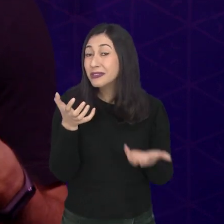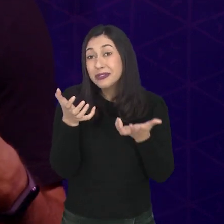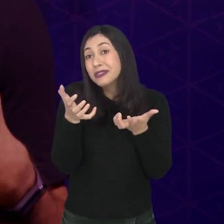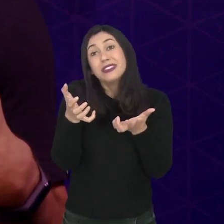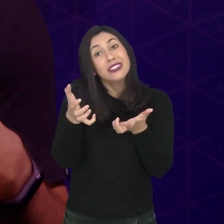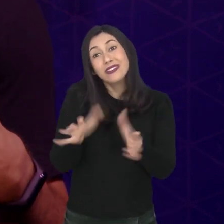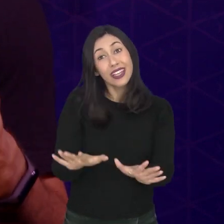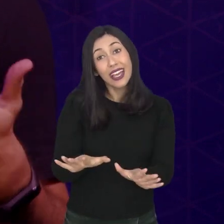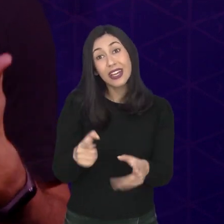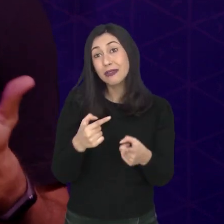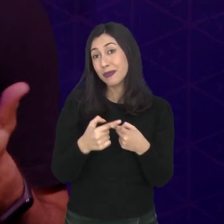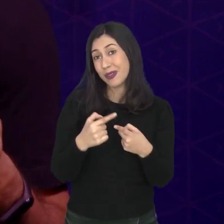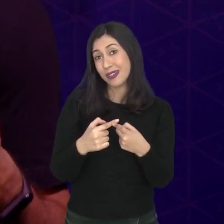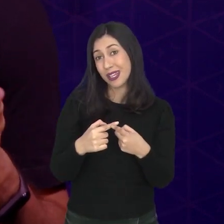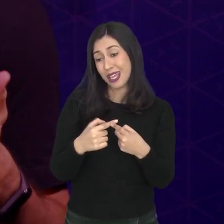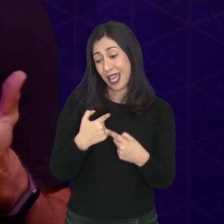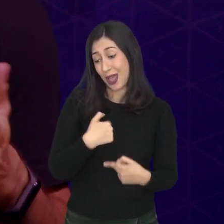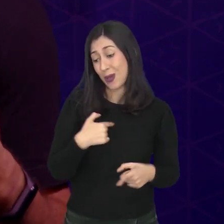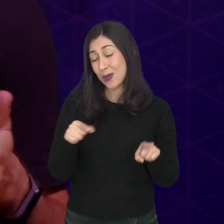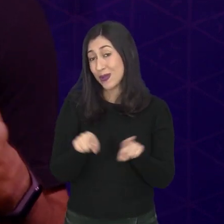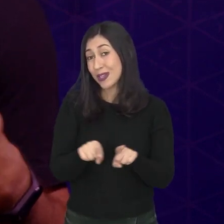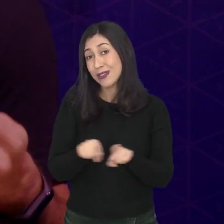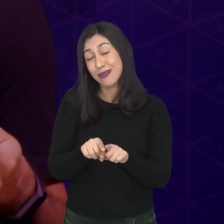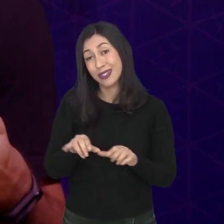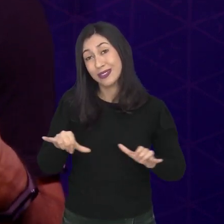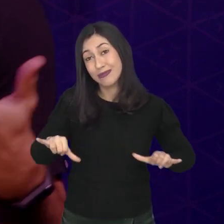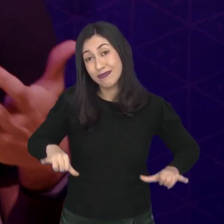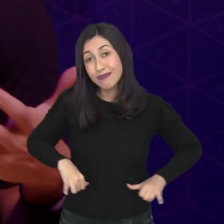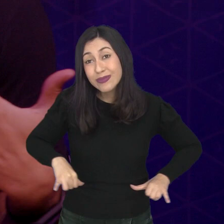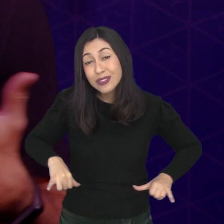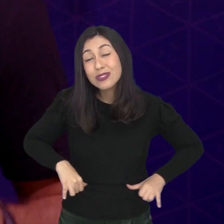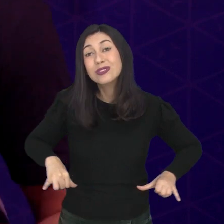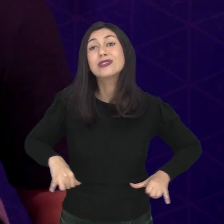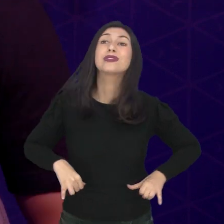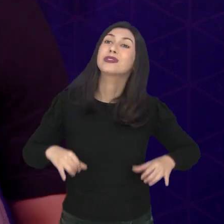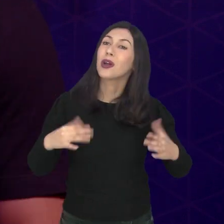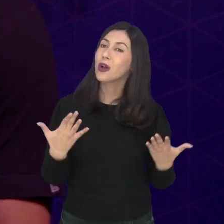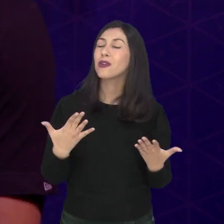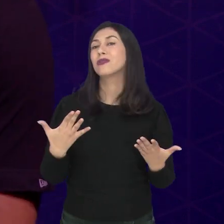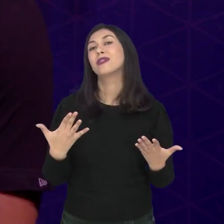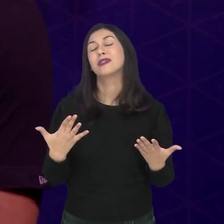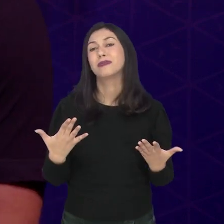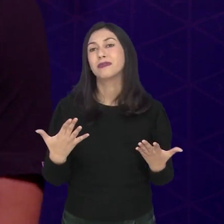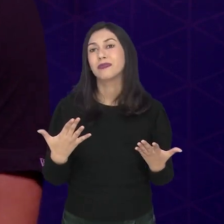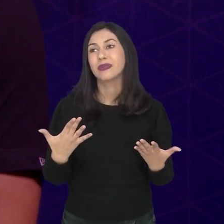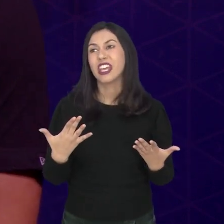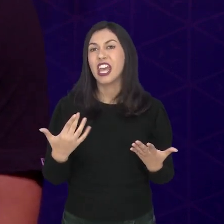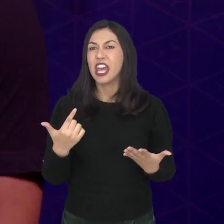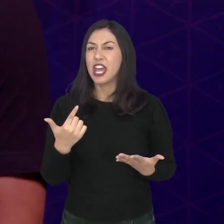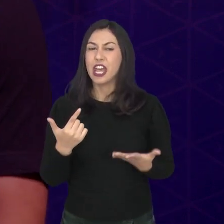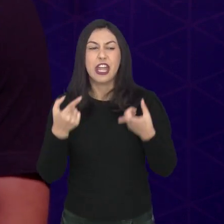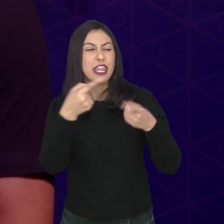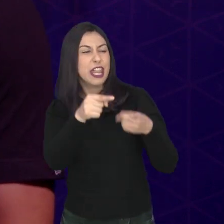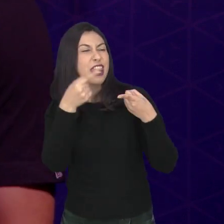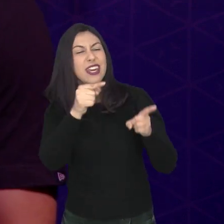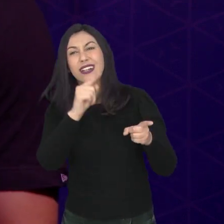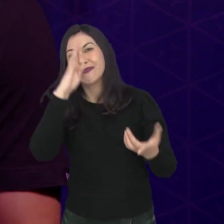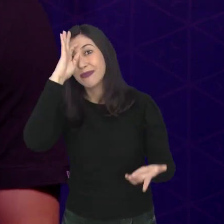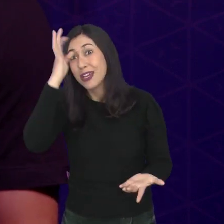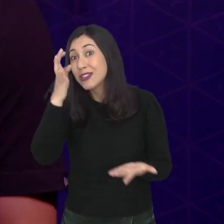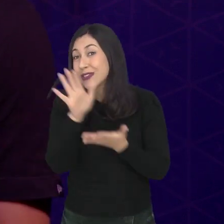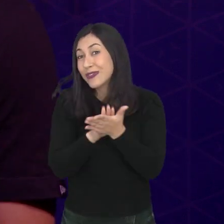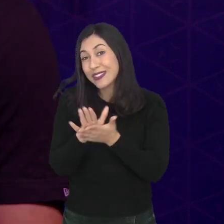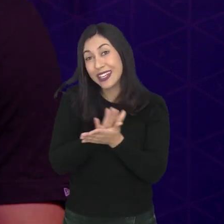vai descobrindo que isso faz mal para ele também, né? Ser um vilão não é a resposta para encontrar